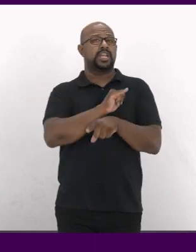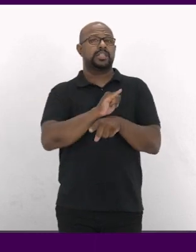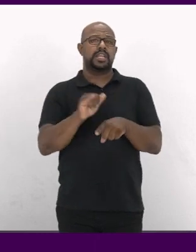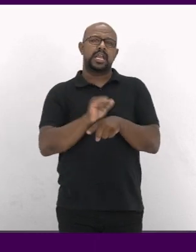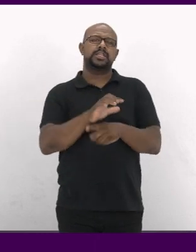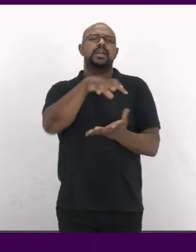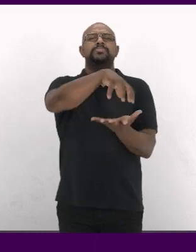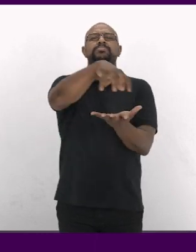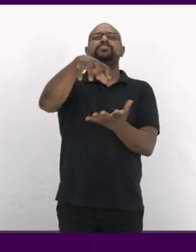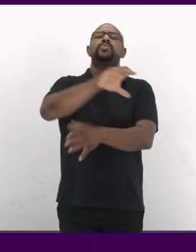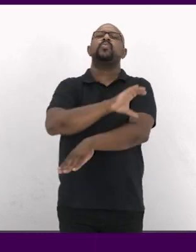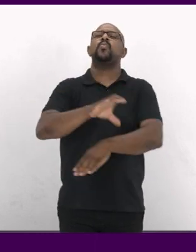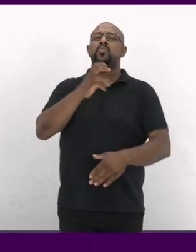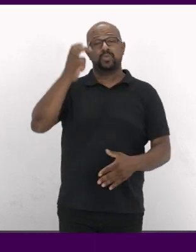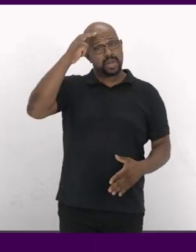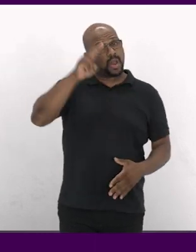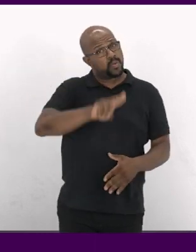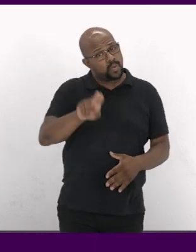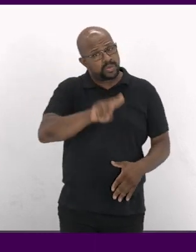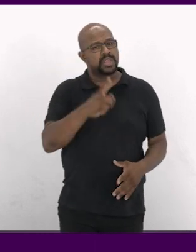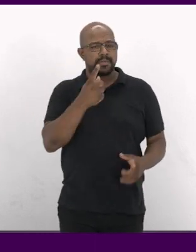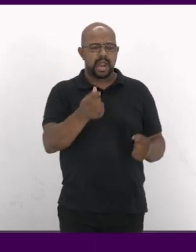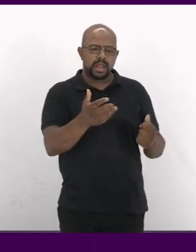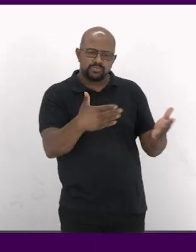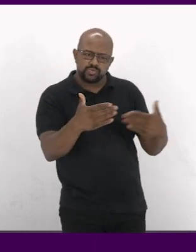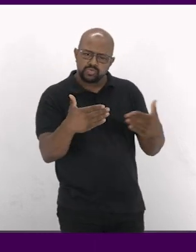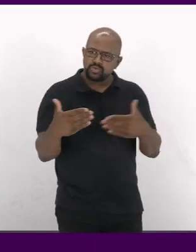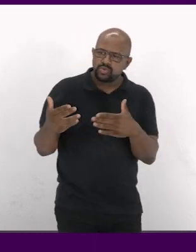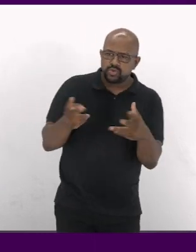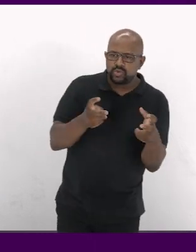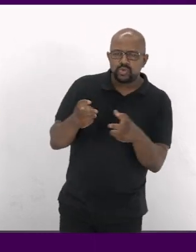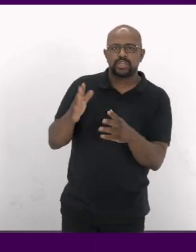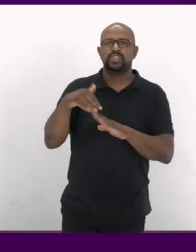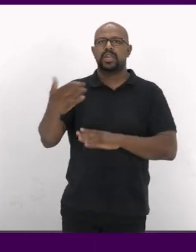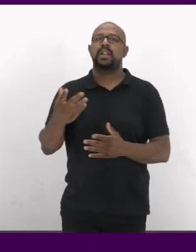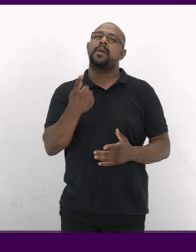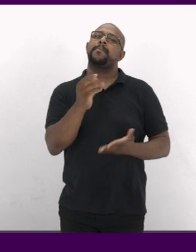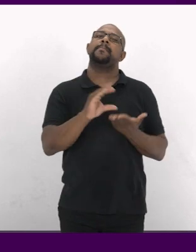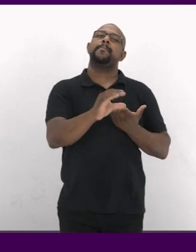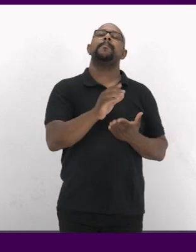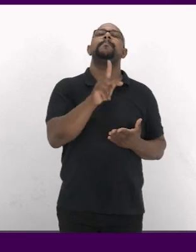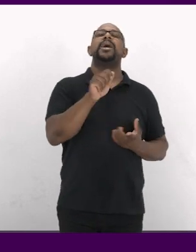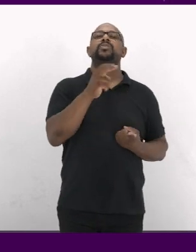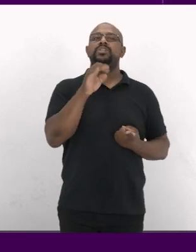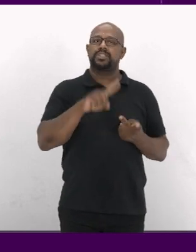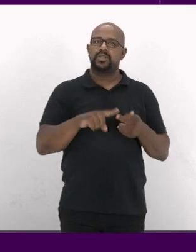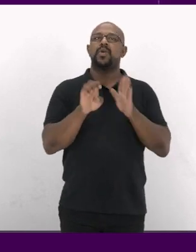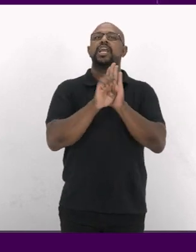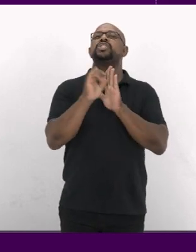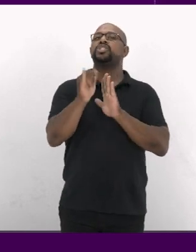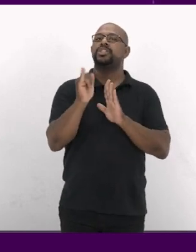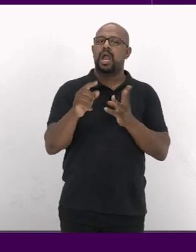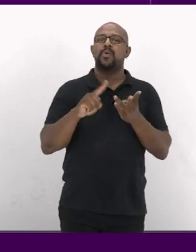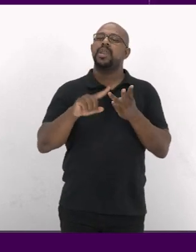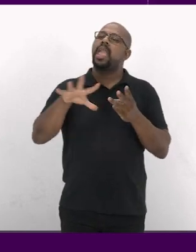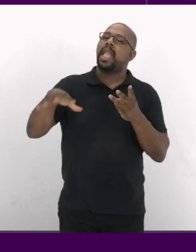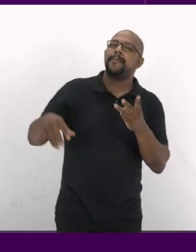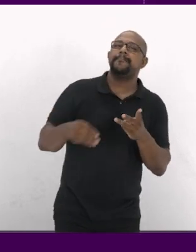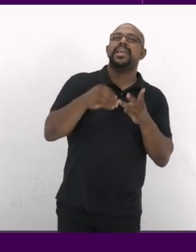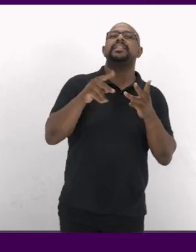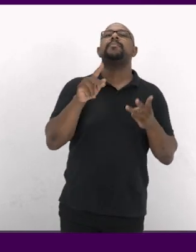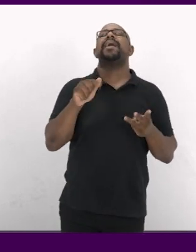estratégias que os equipamentos culturais utilizam para a captação de recursos externos: patrocínios, editais e